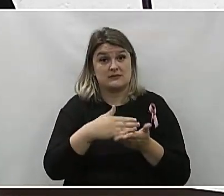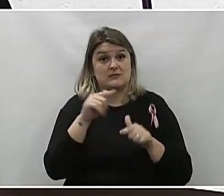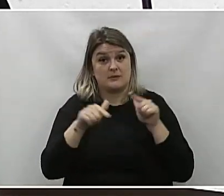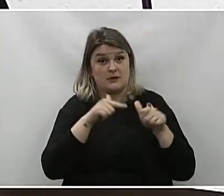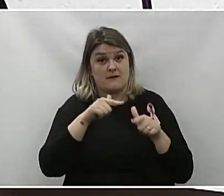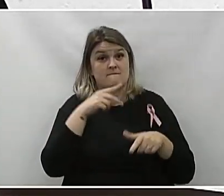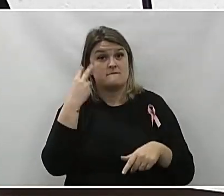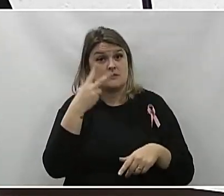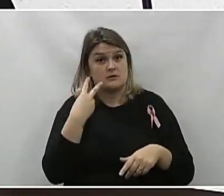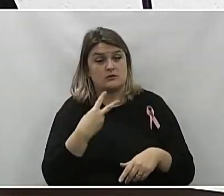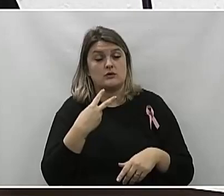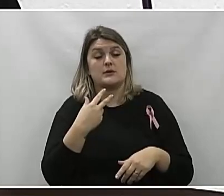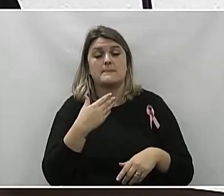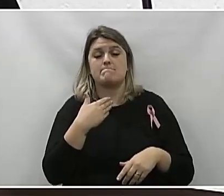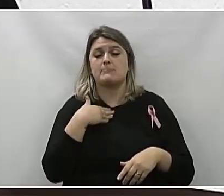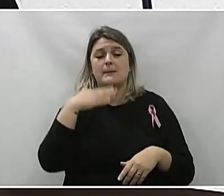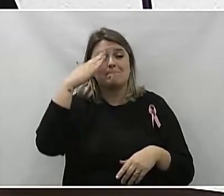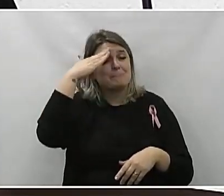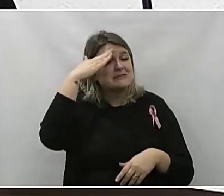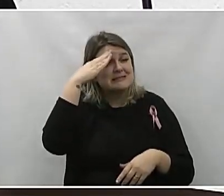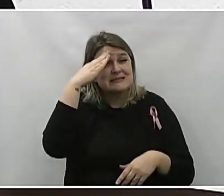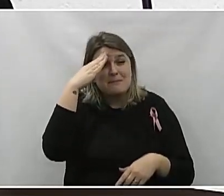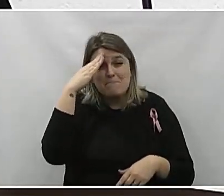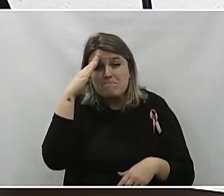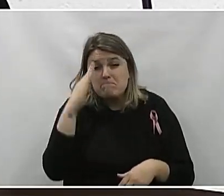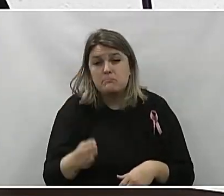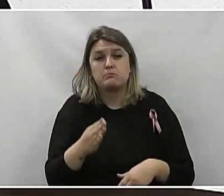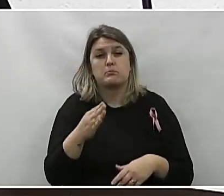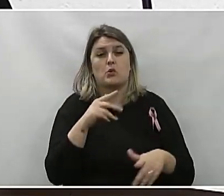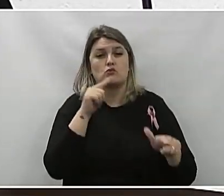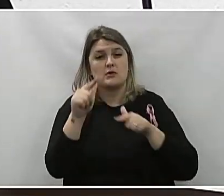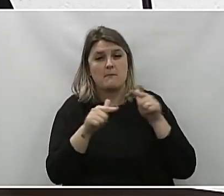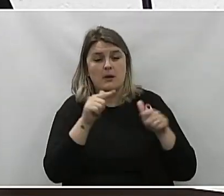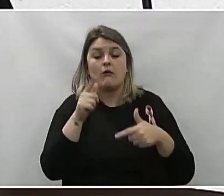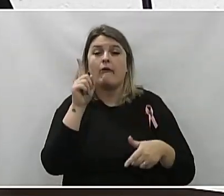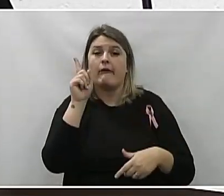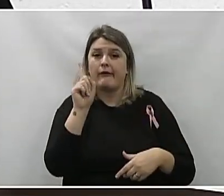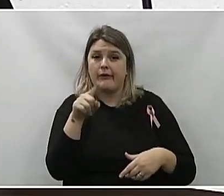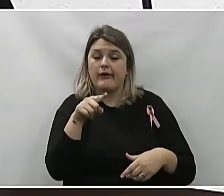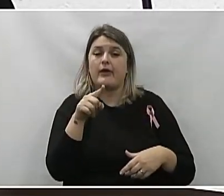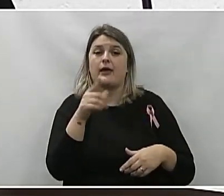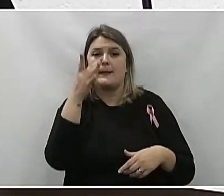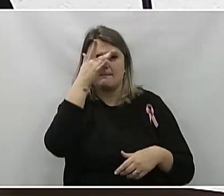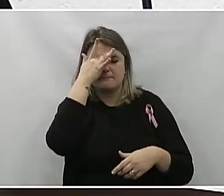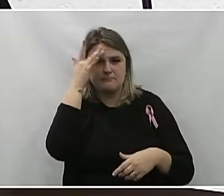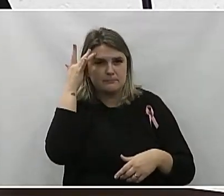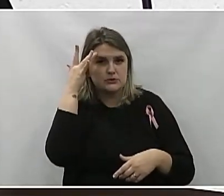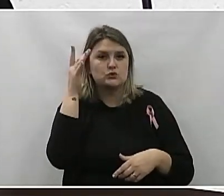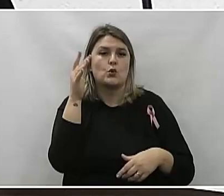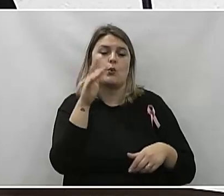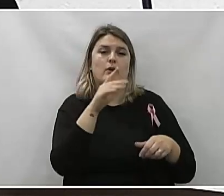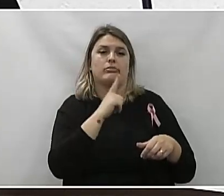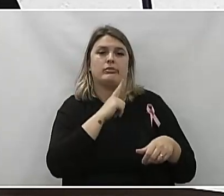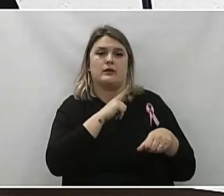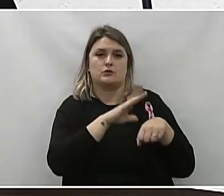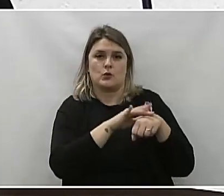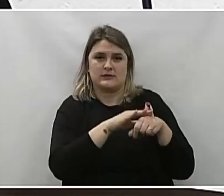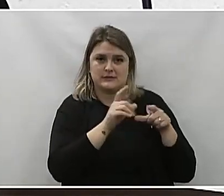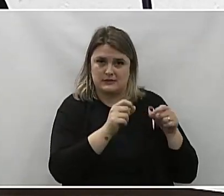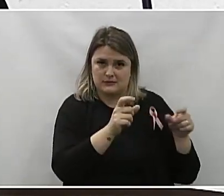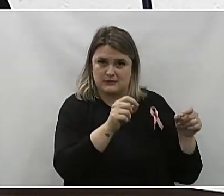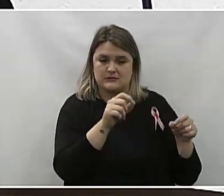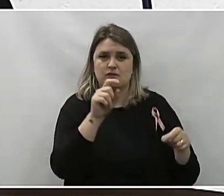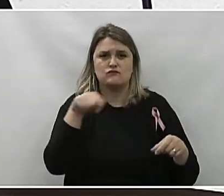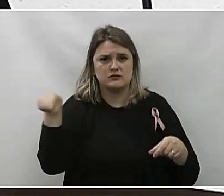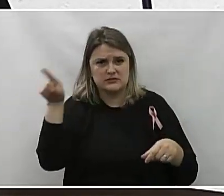nessa Câmara uma das minhas principais linhas de atuação foi em cima do paciente oncológico criei sobre esse assunto